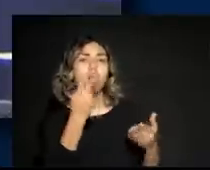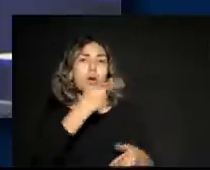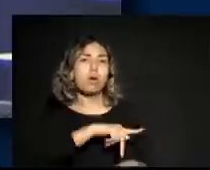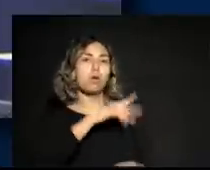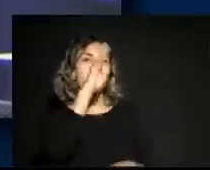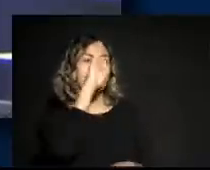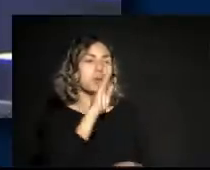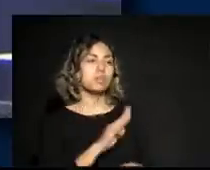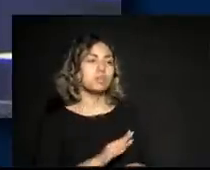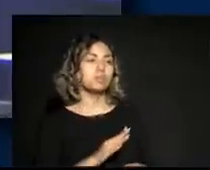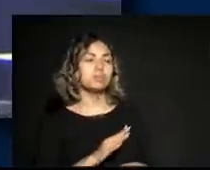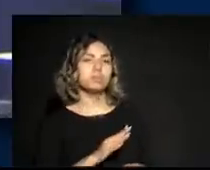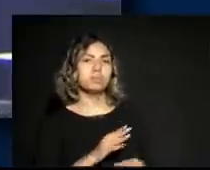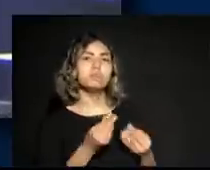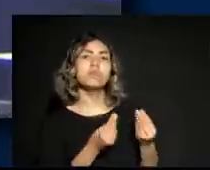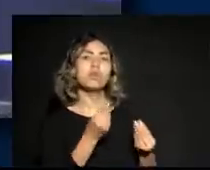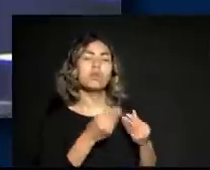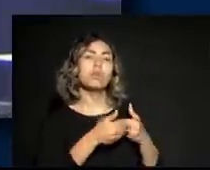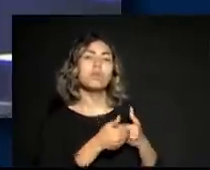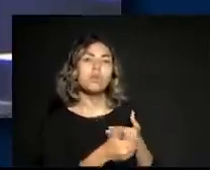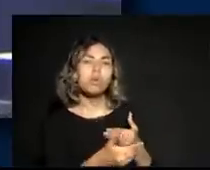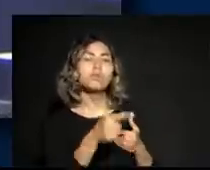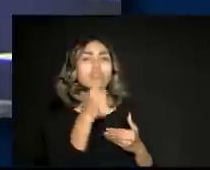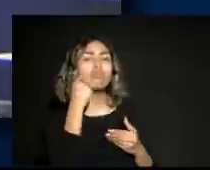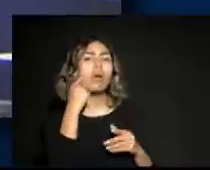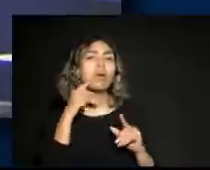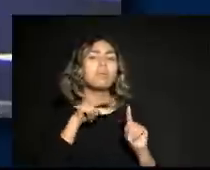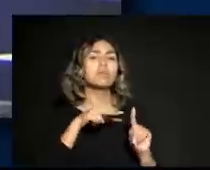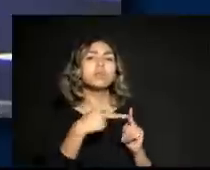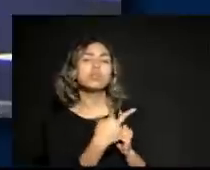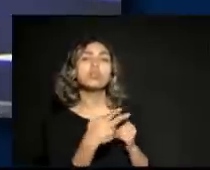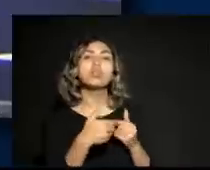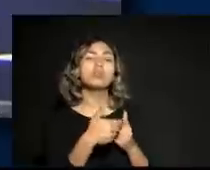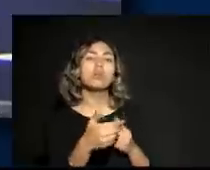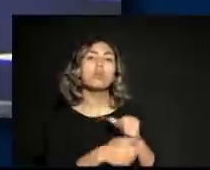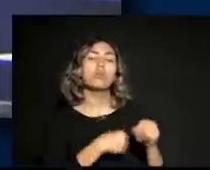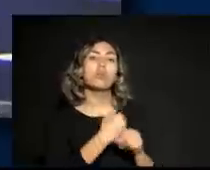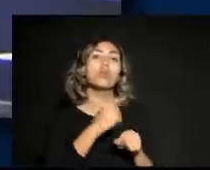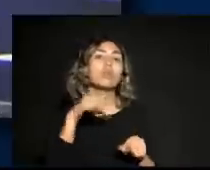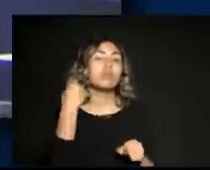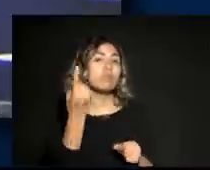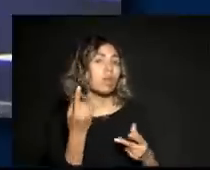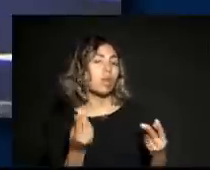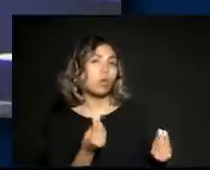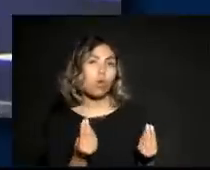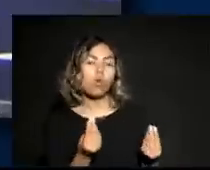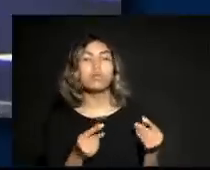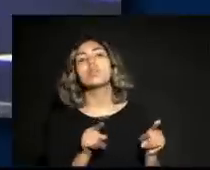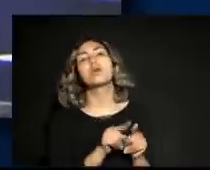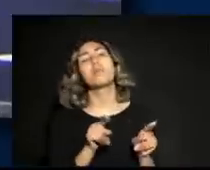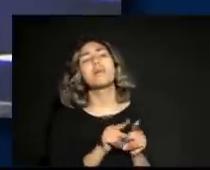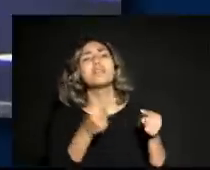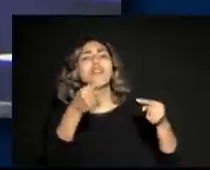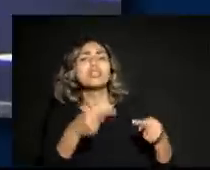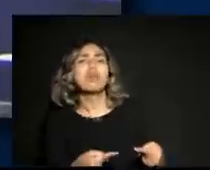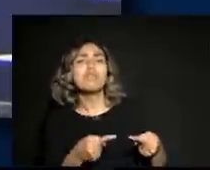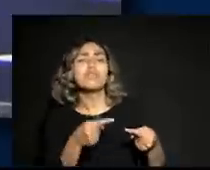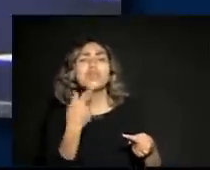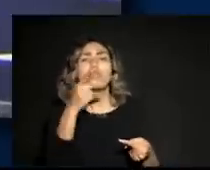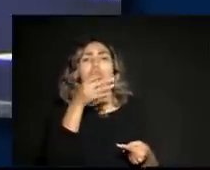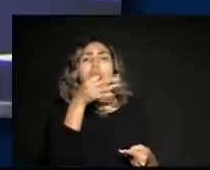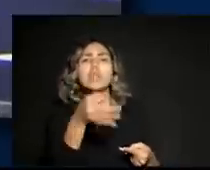que os estados recentes há também as perspectivas né para o ano que vem particular e os desafios e prioridades